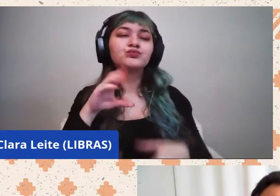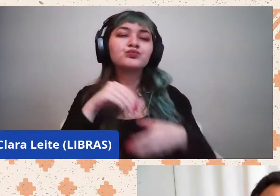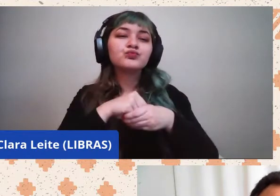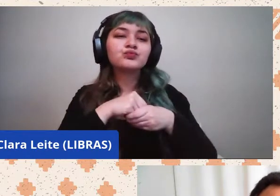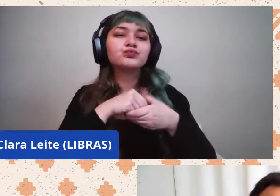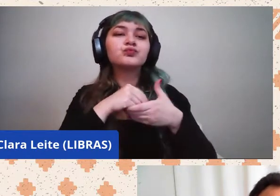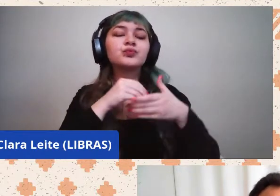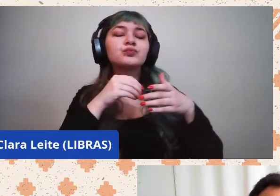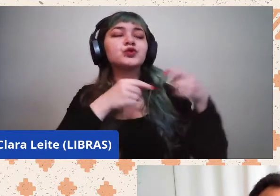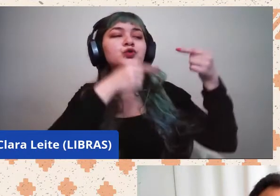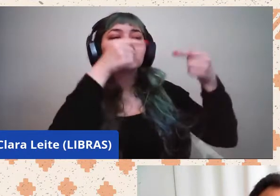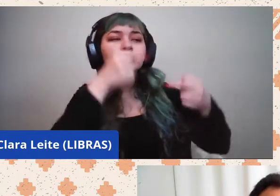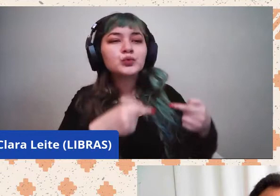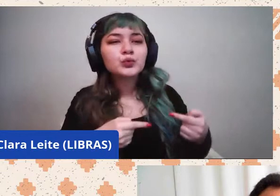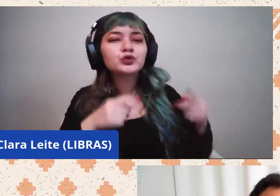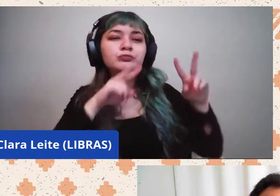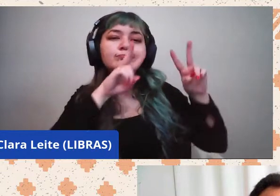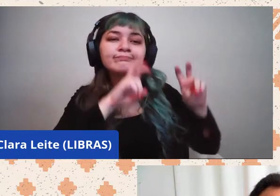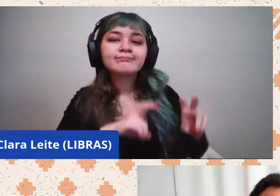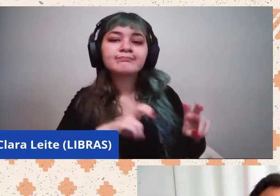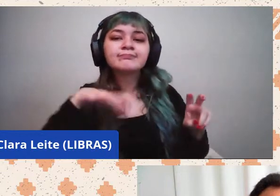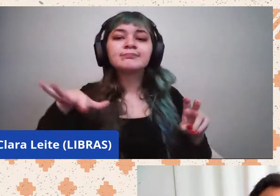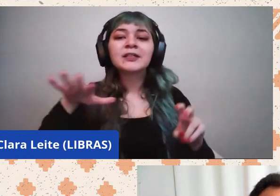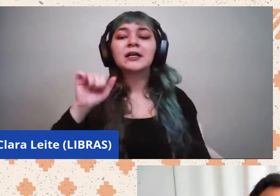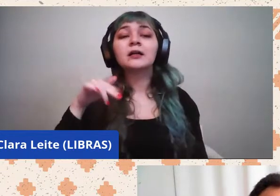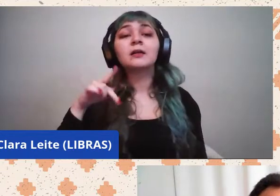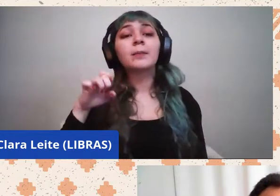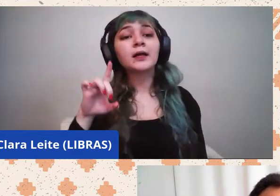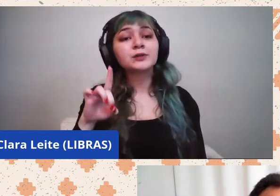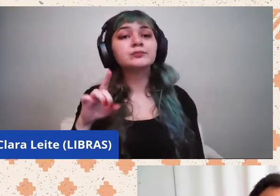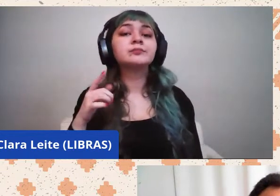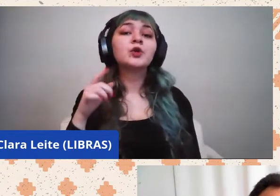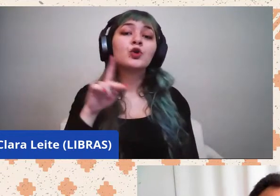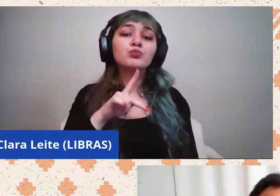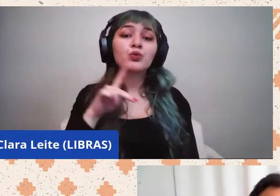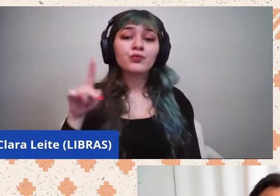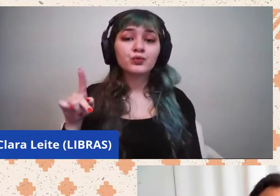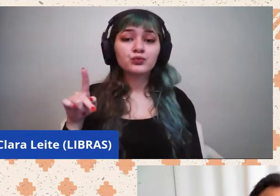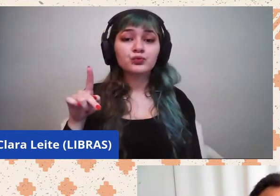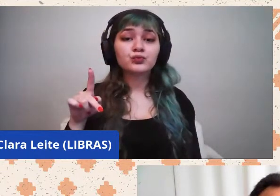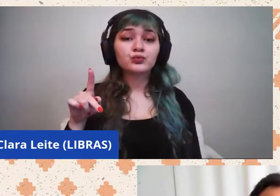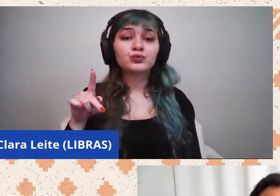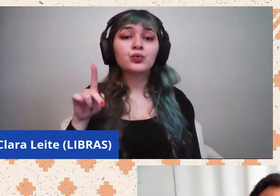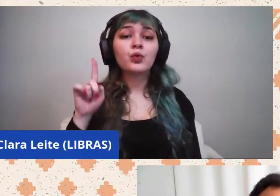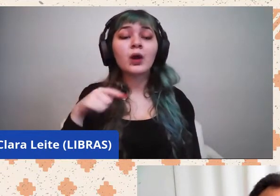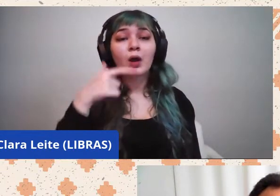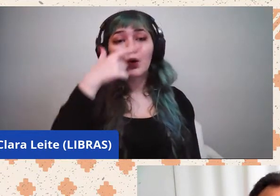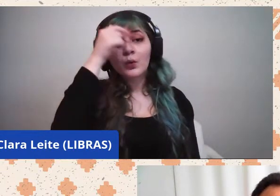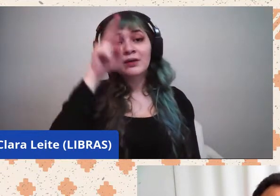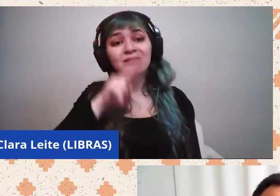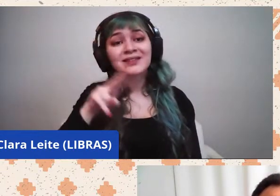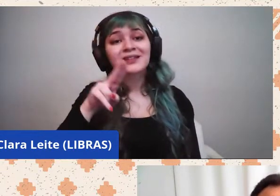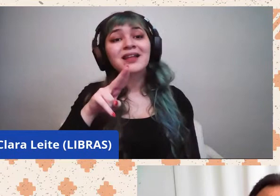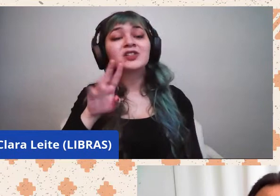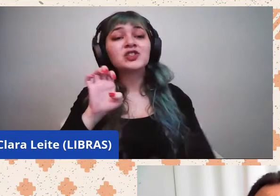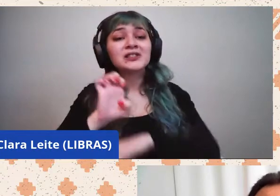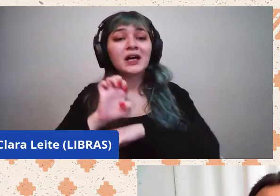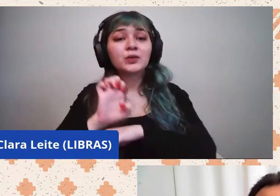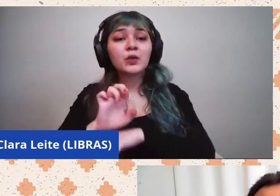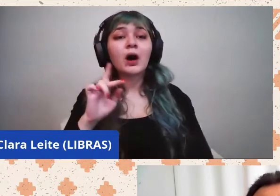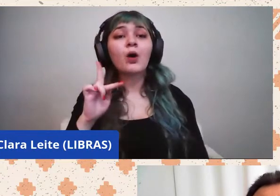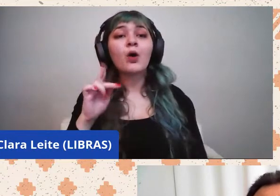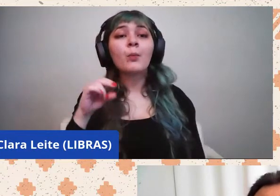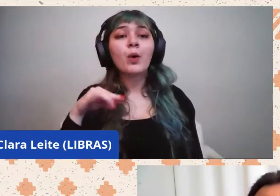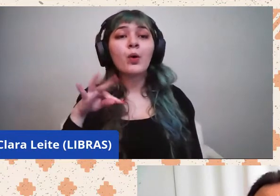que discute essas questões no âmbito da ANPEd. O professor é professor da Universidade Estadual de Ponta Grossa, do